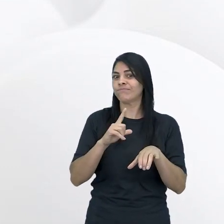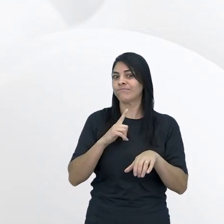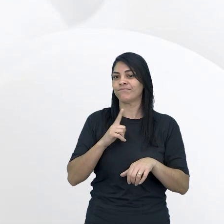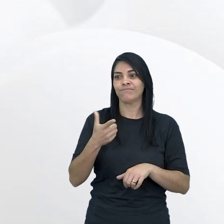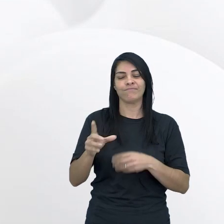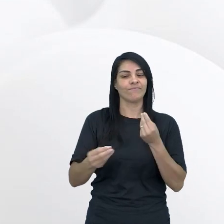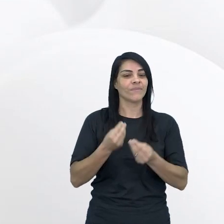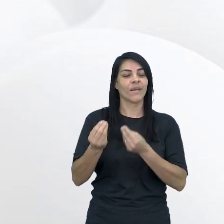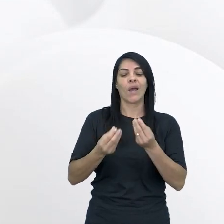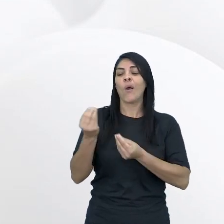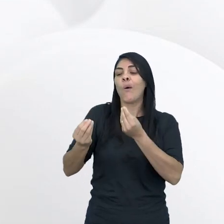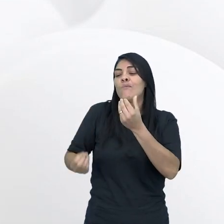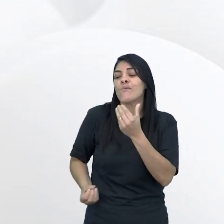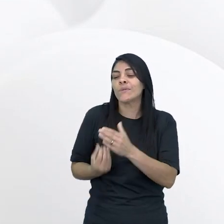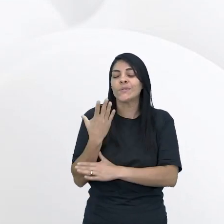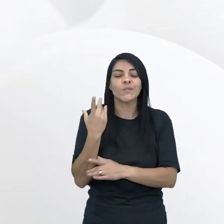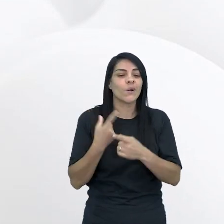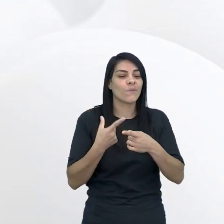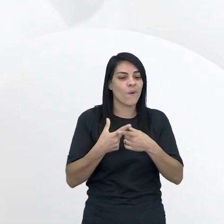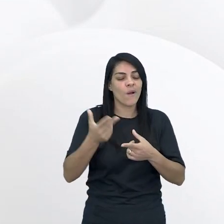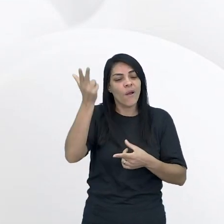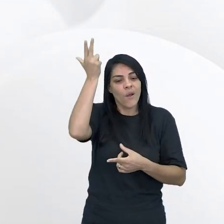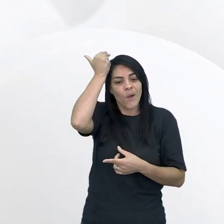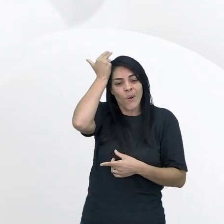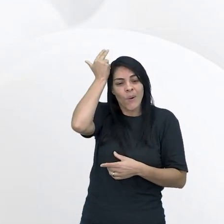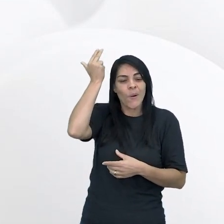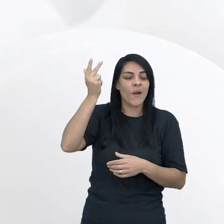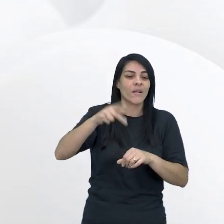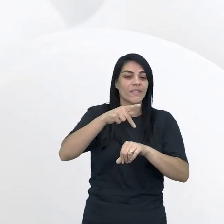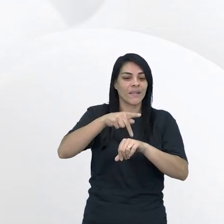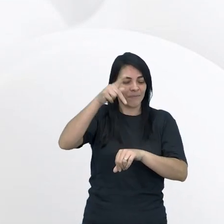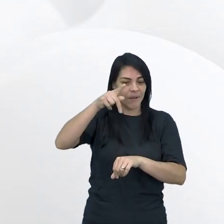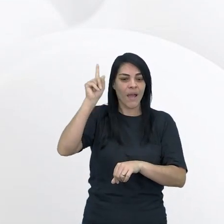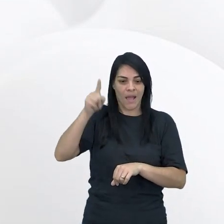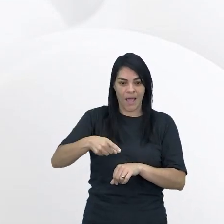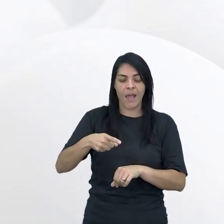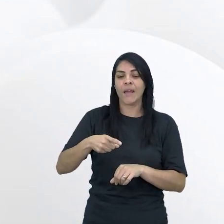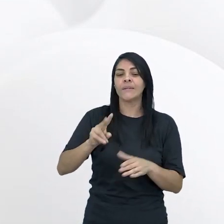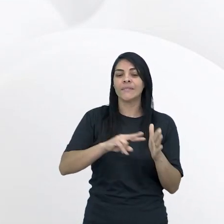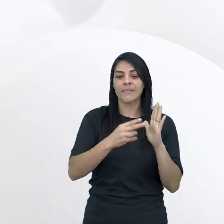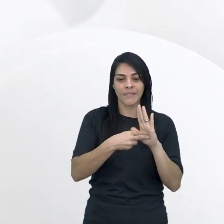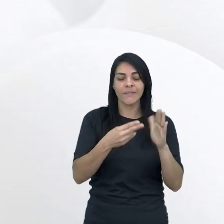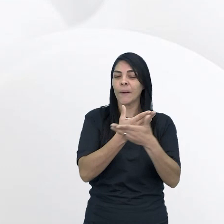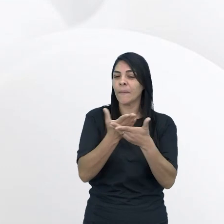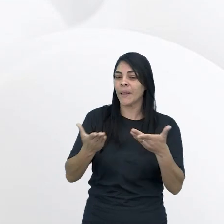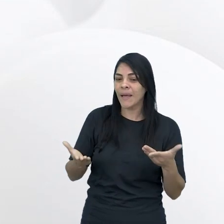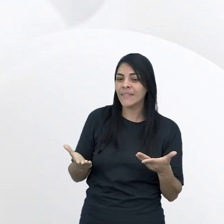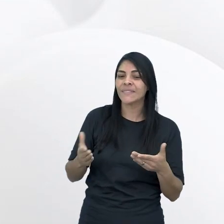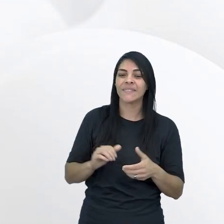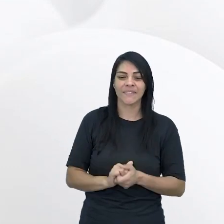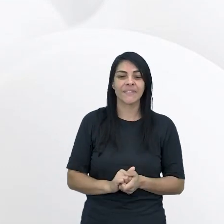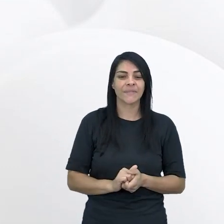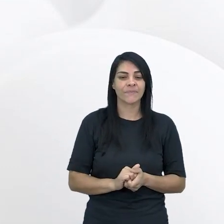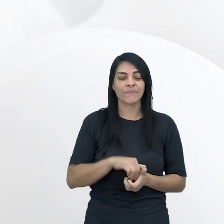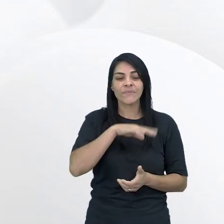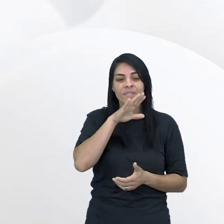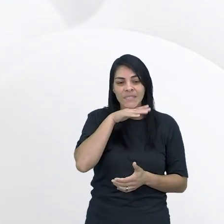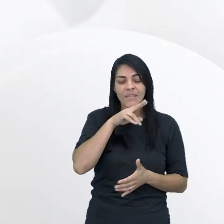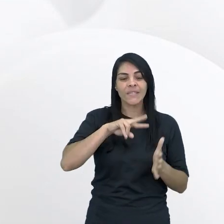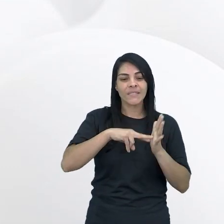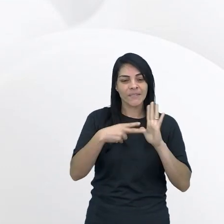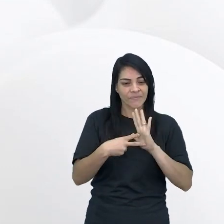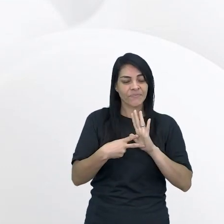Isso, de onde surgiu? Porque o coelho da Páscoa é o símbolo aqui, né, pra gente, né? O animal que simboliza a